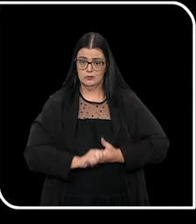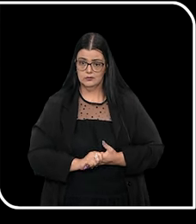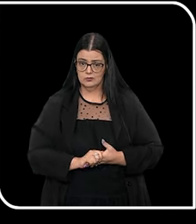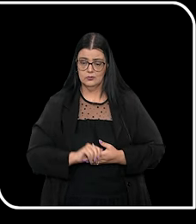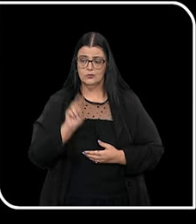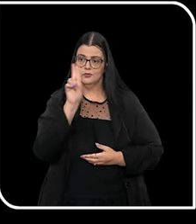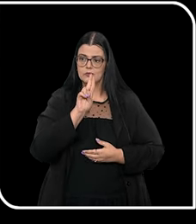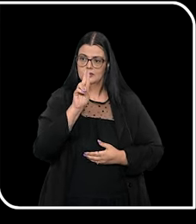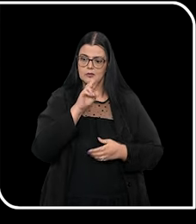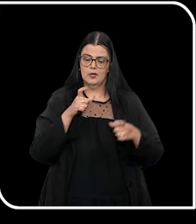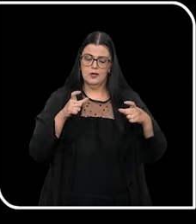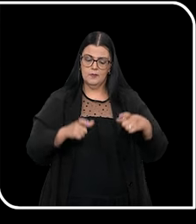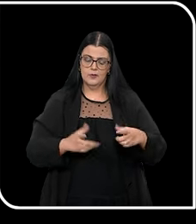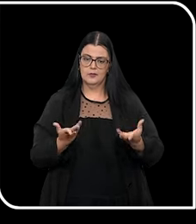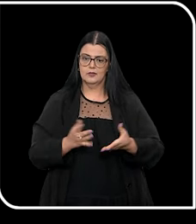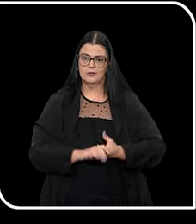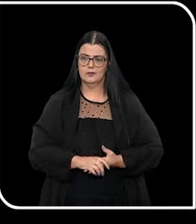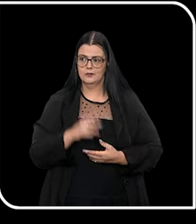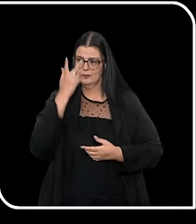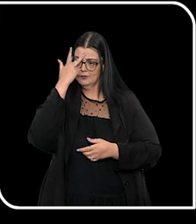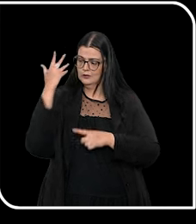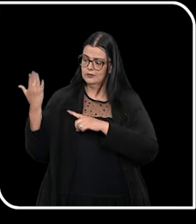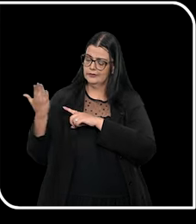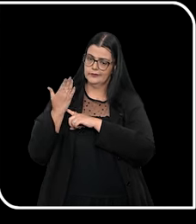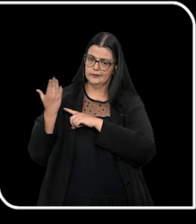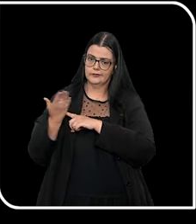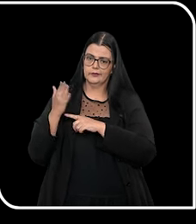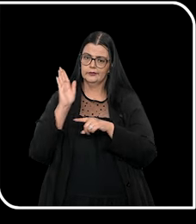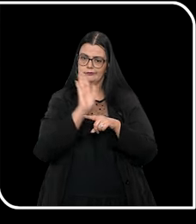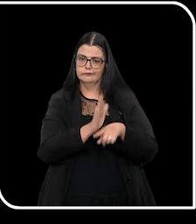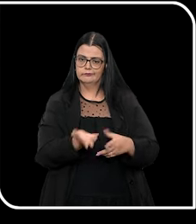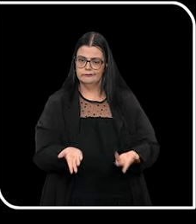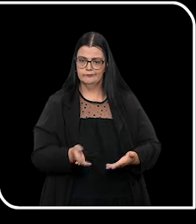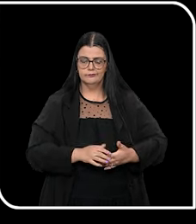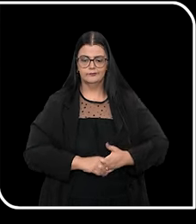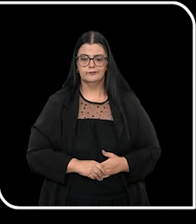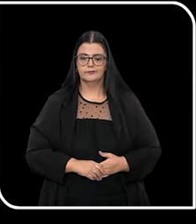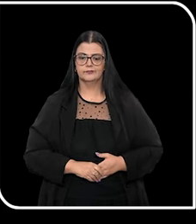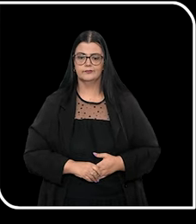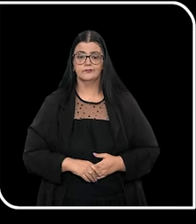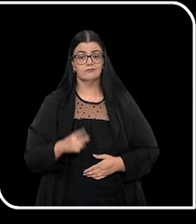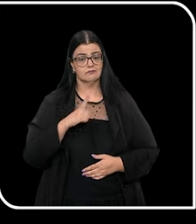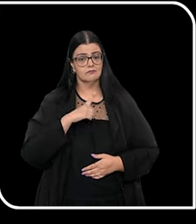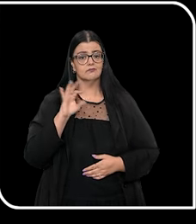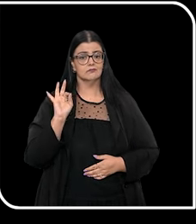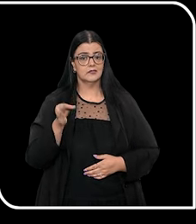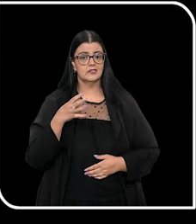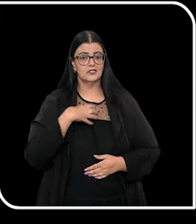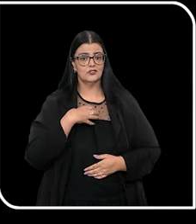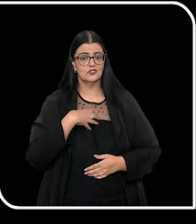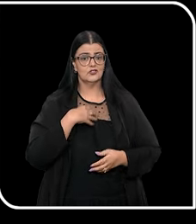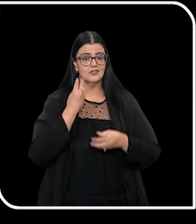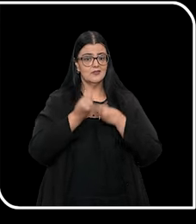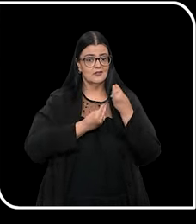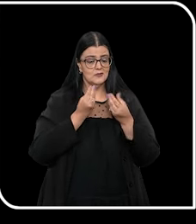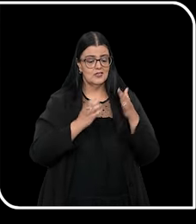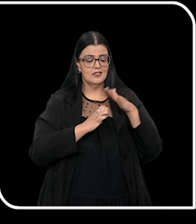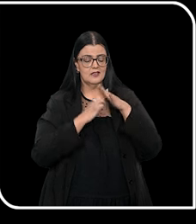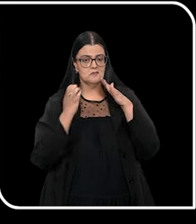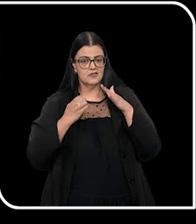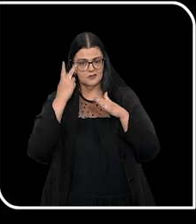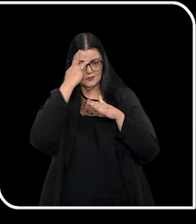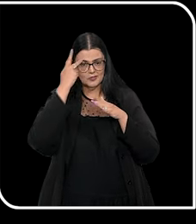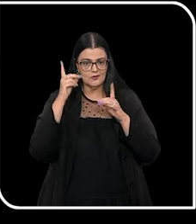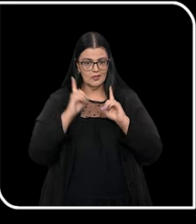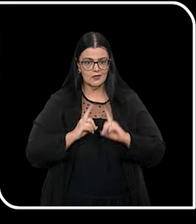conseguia fazer uso da panela sem que alguém tivesse junto com ela eu tenho certeza se dentro dessa empresa